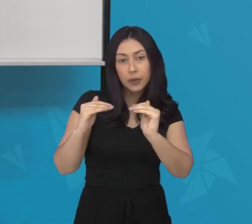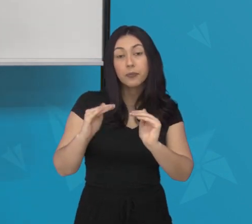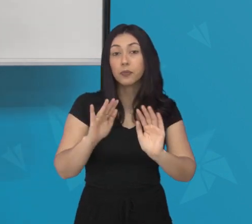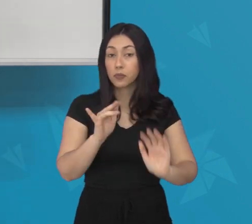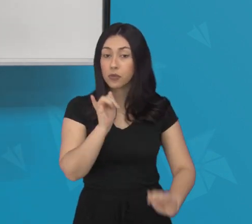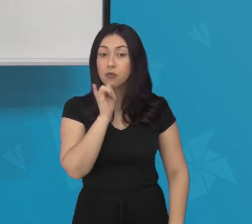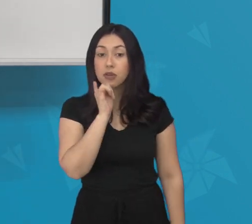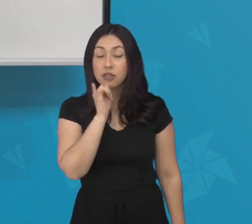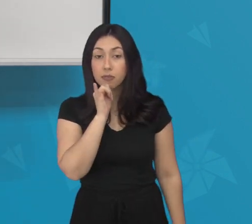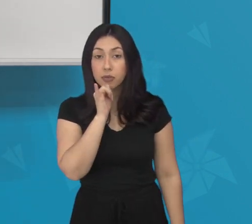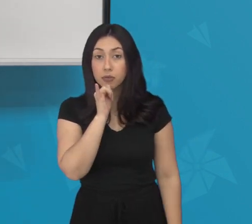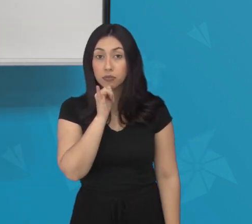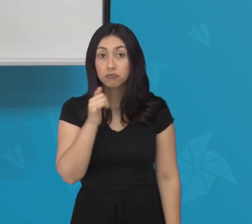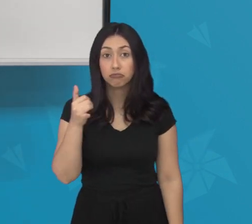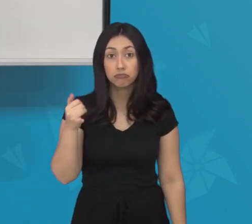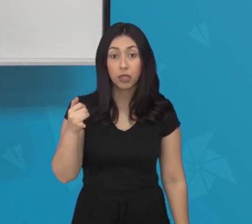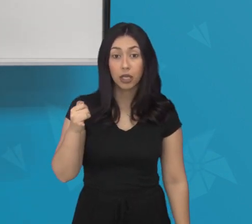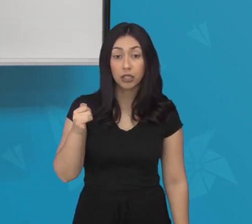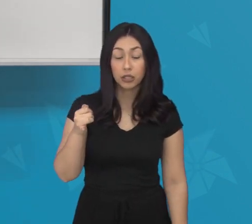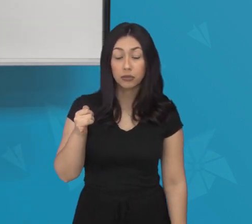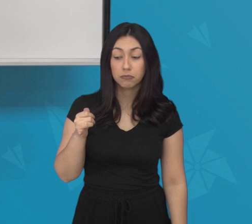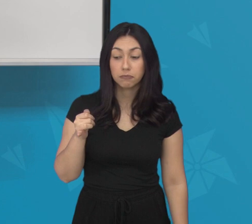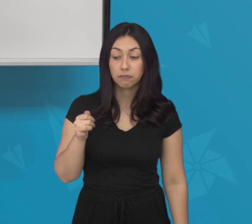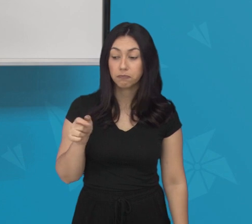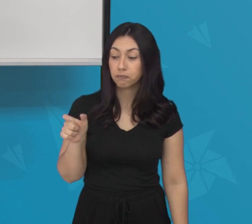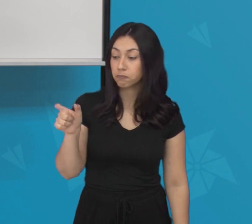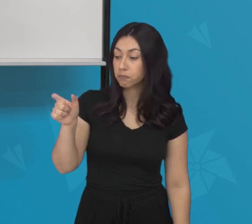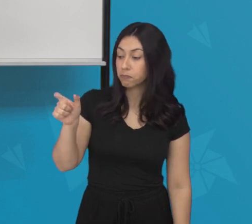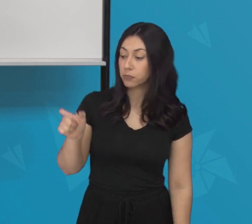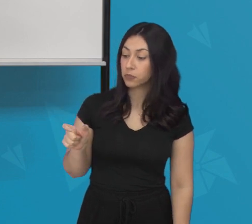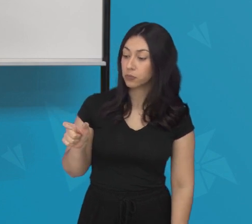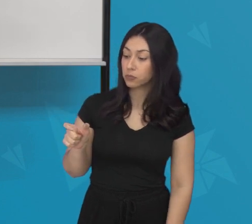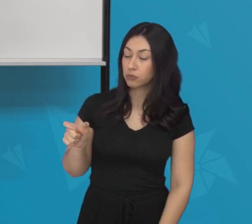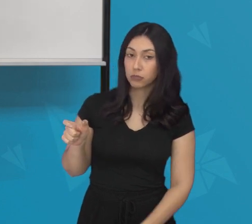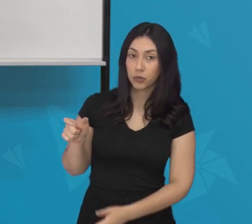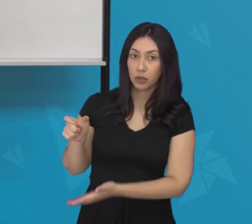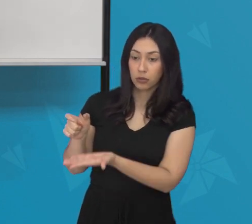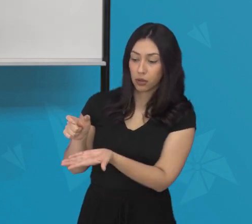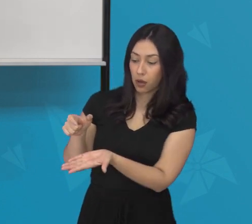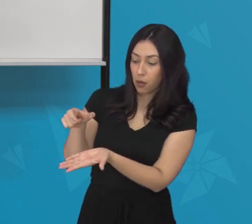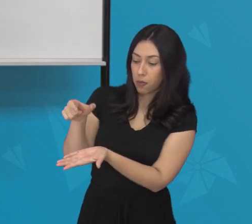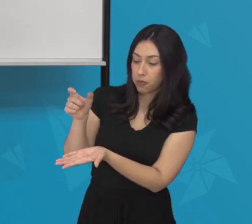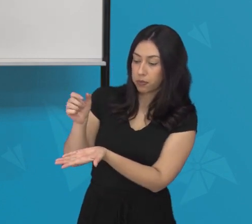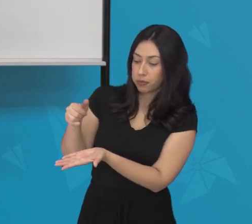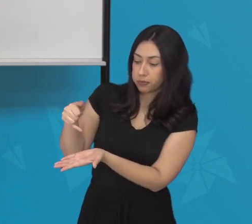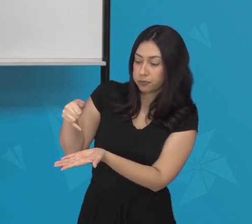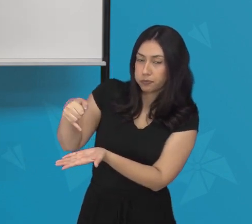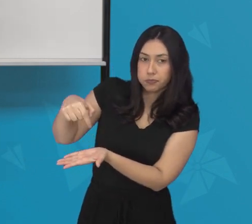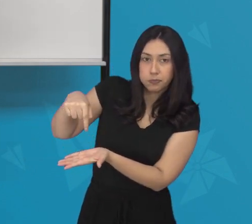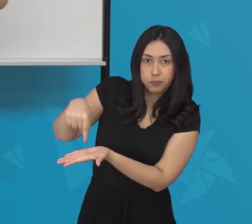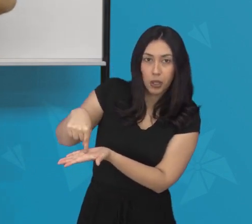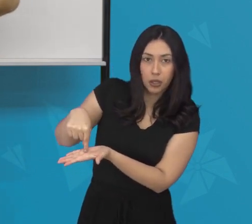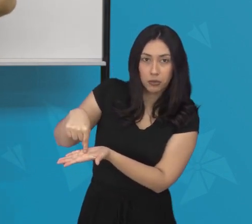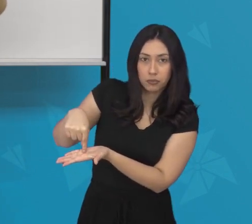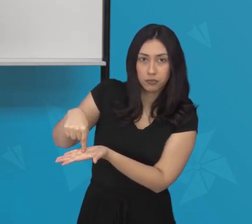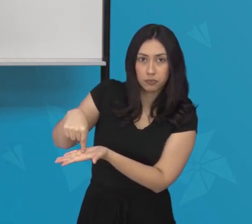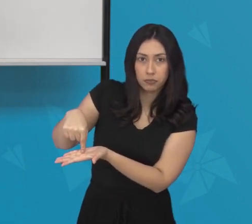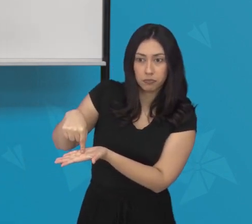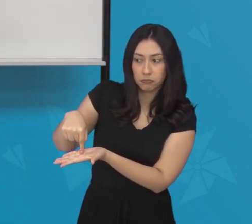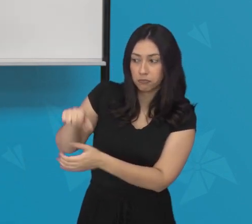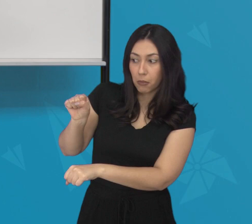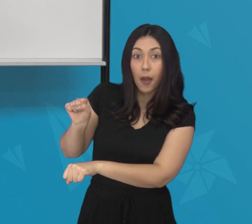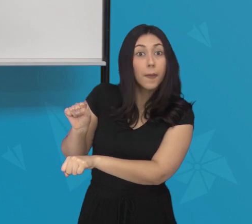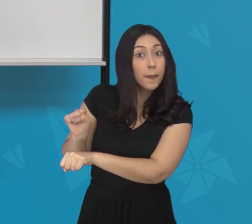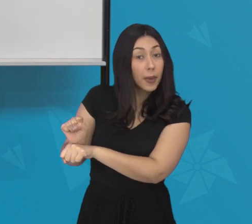minha caneta está aqui, parada, apoiada no quadro, certo? Só